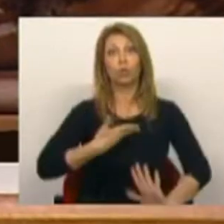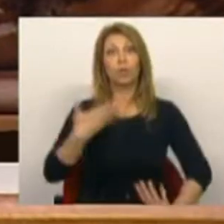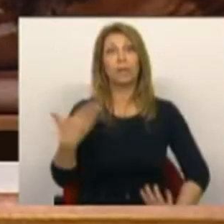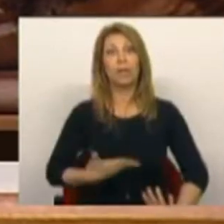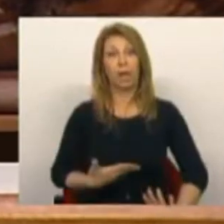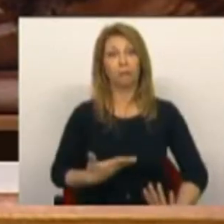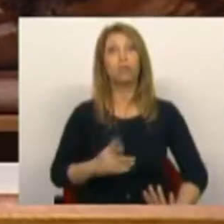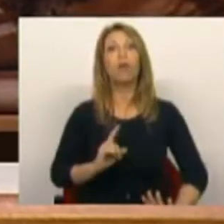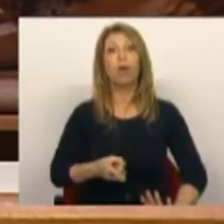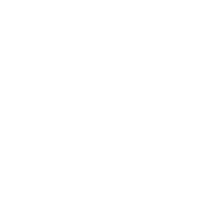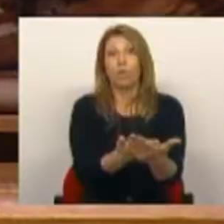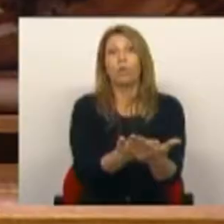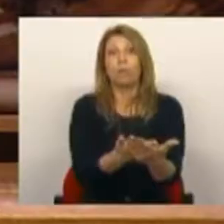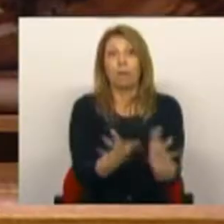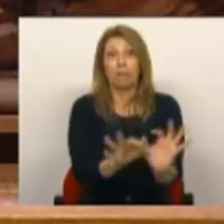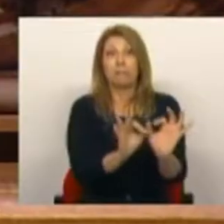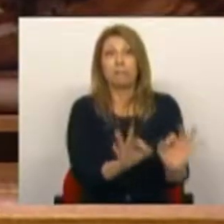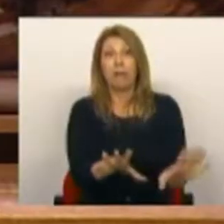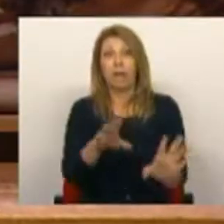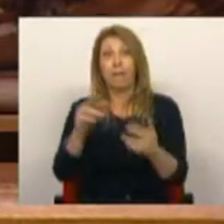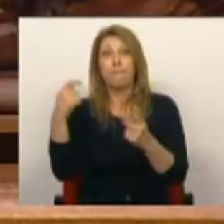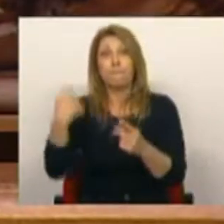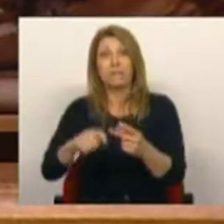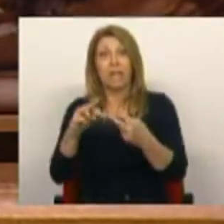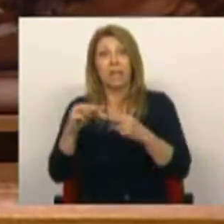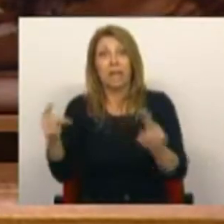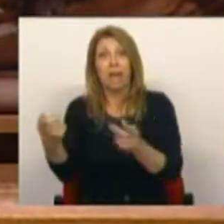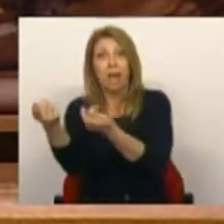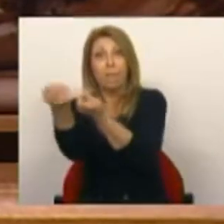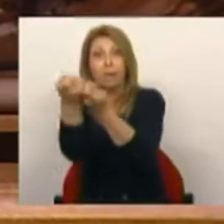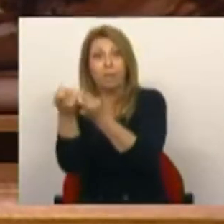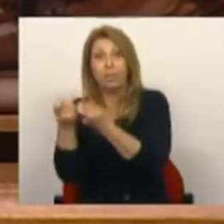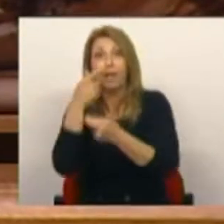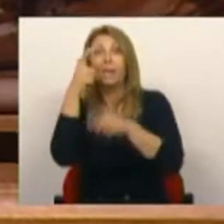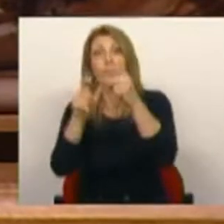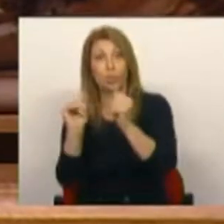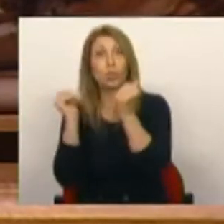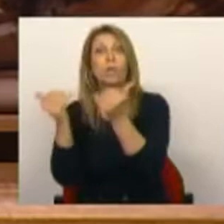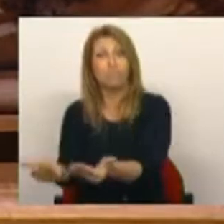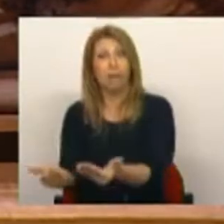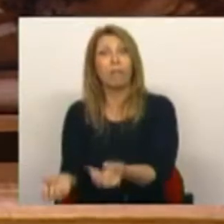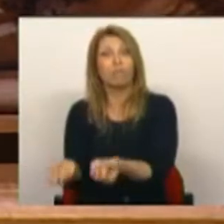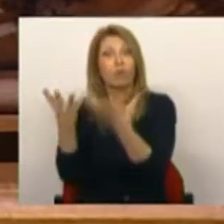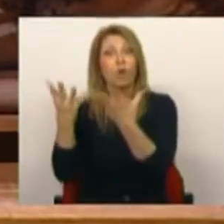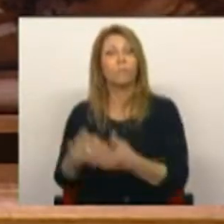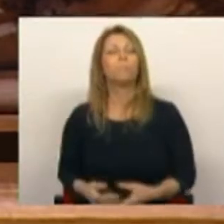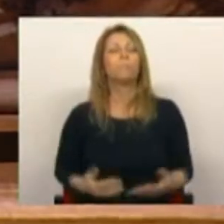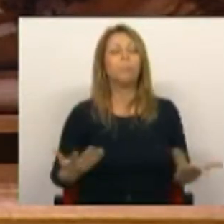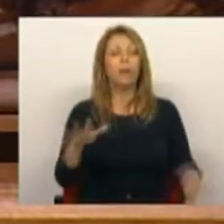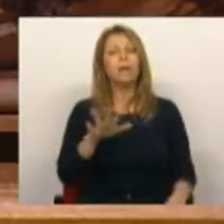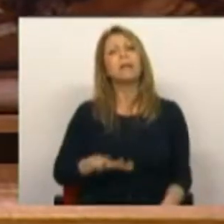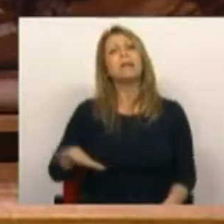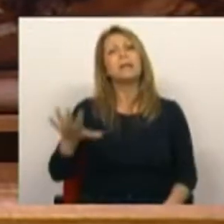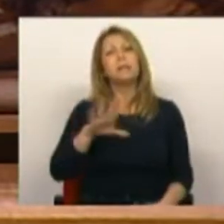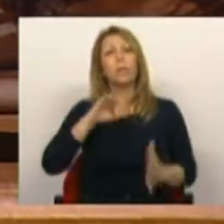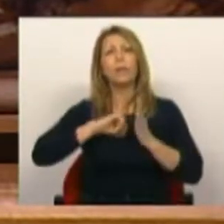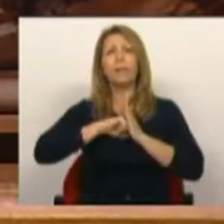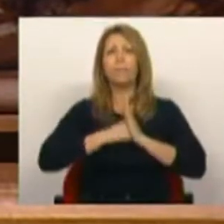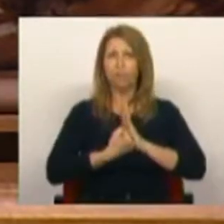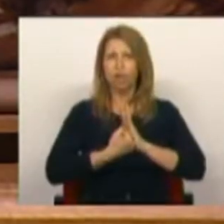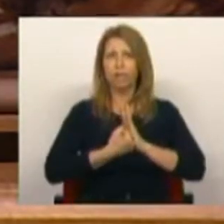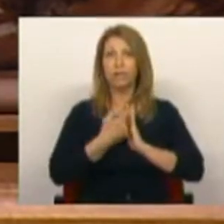o direito à sua liberdade. Mas todo este sentimento de gratidão em estado de emergência não